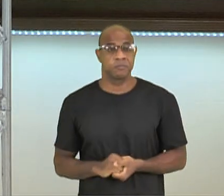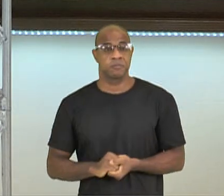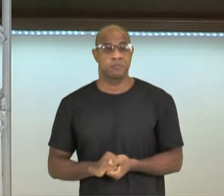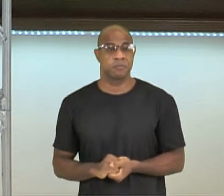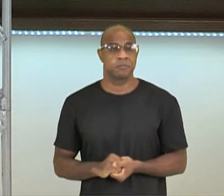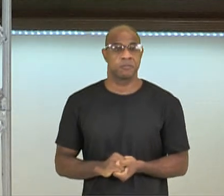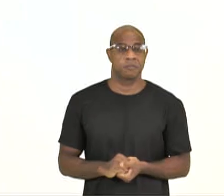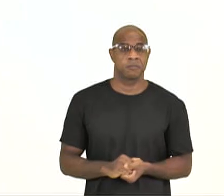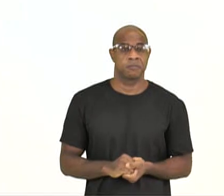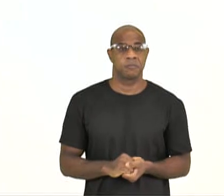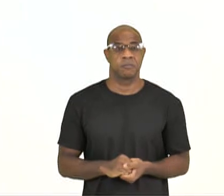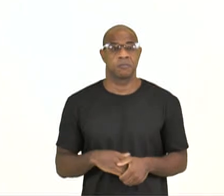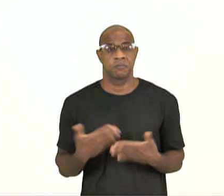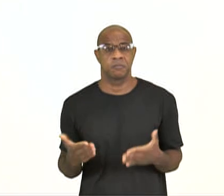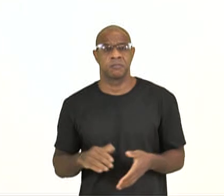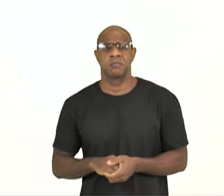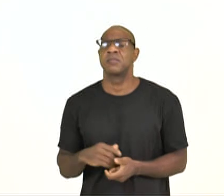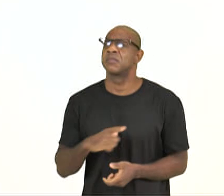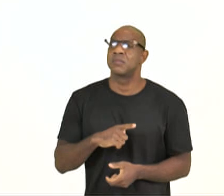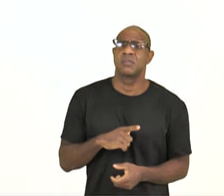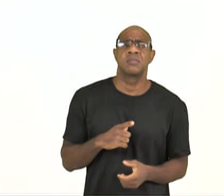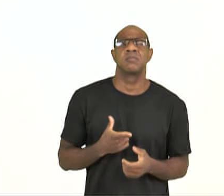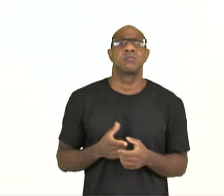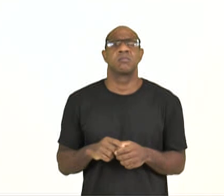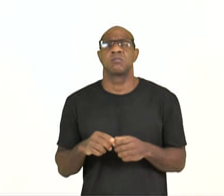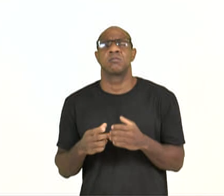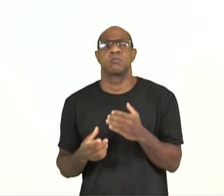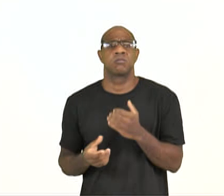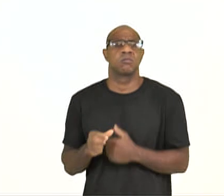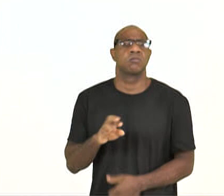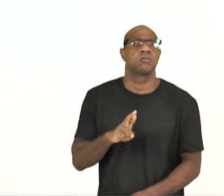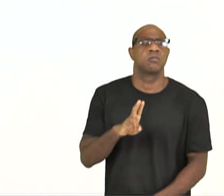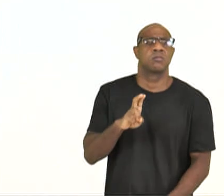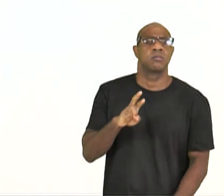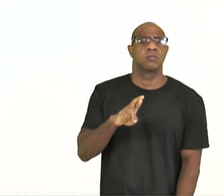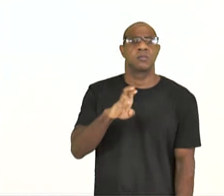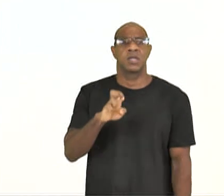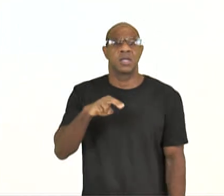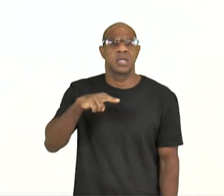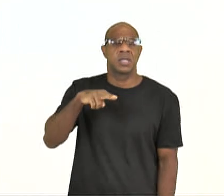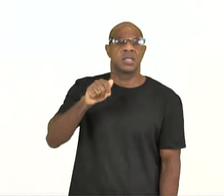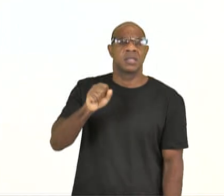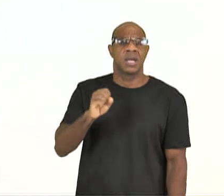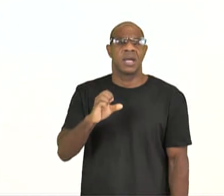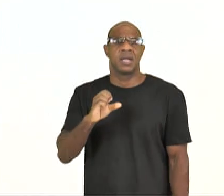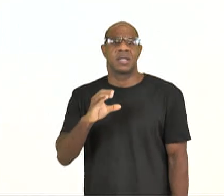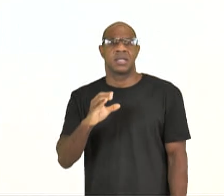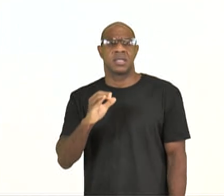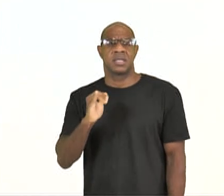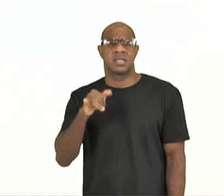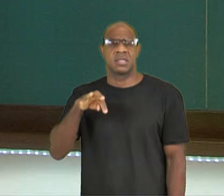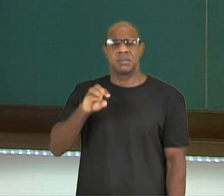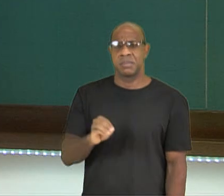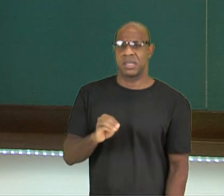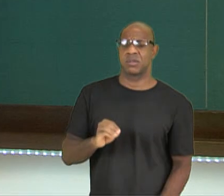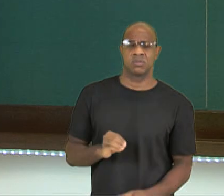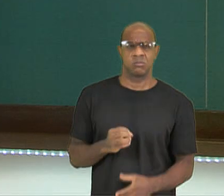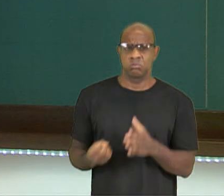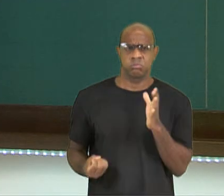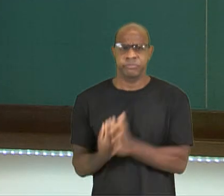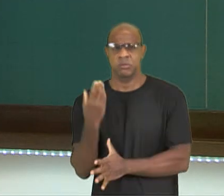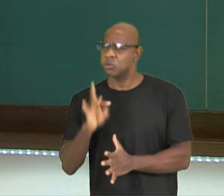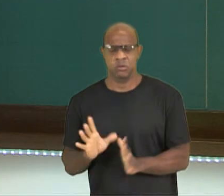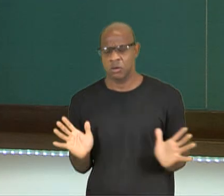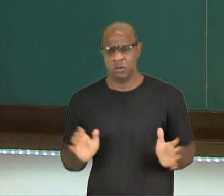Vamos prosseguir. Então, assim, o termo renascimento não surgiu, pessoal, lá no Renascimento. Ah, eu vou bater no peito